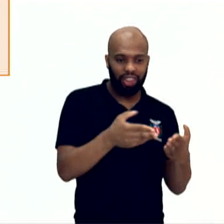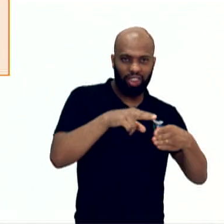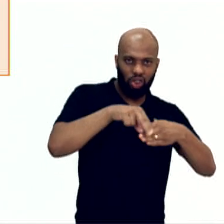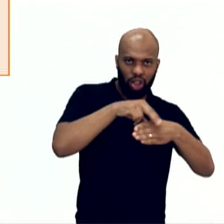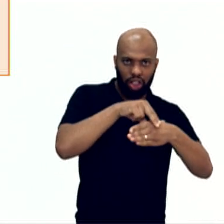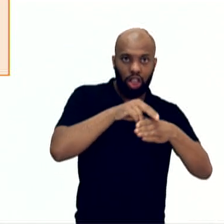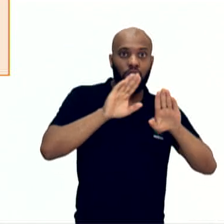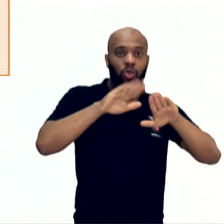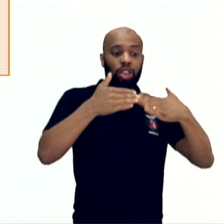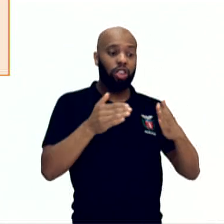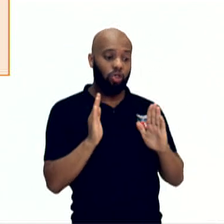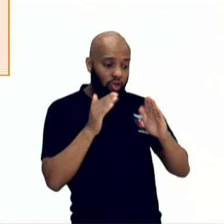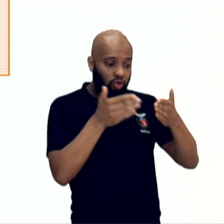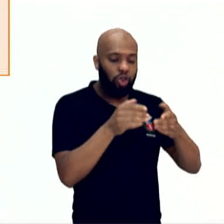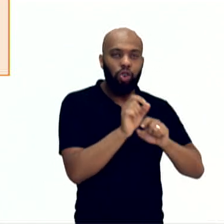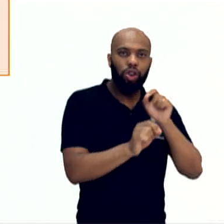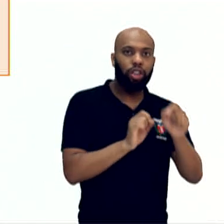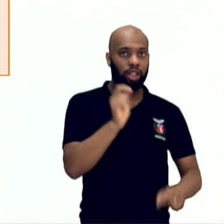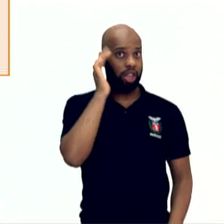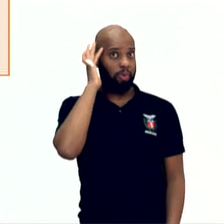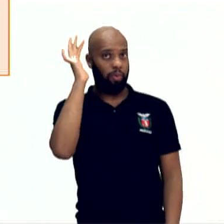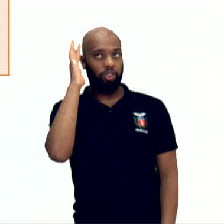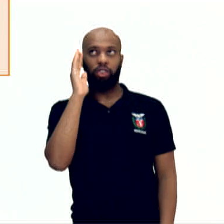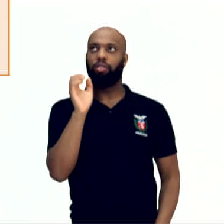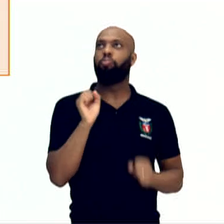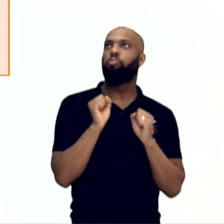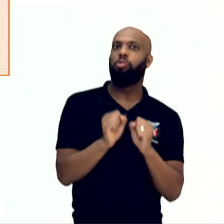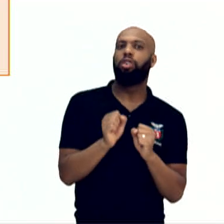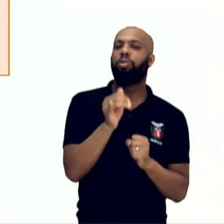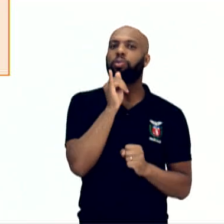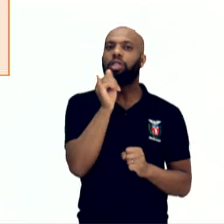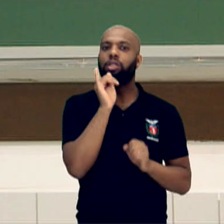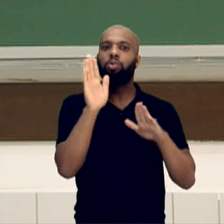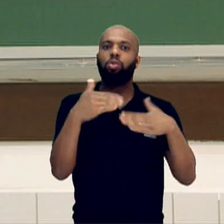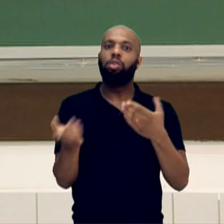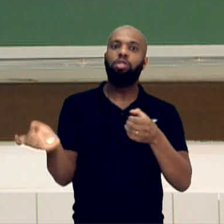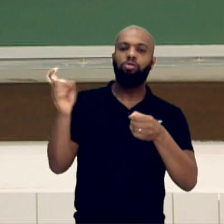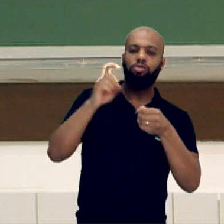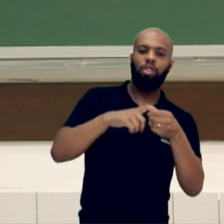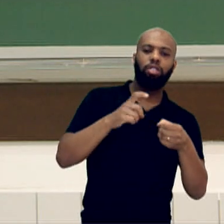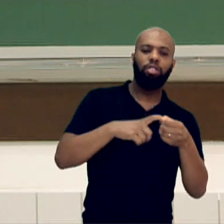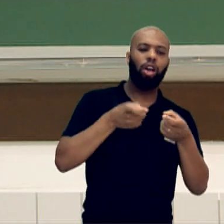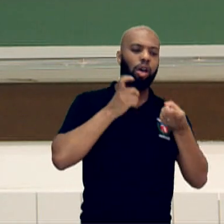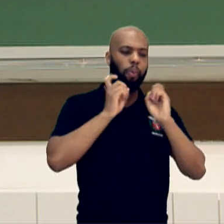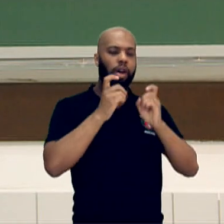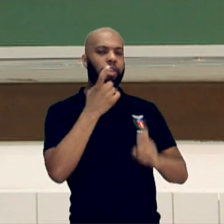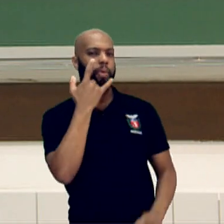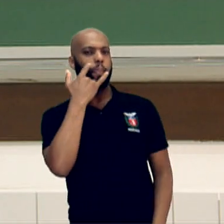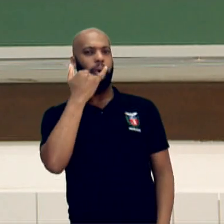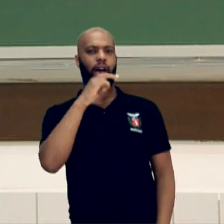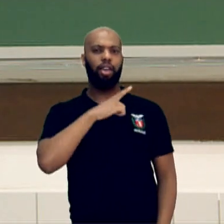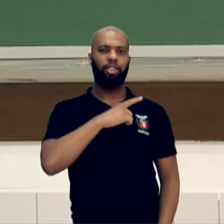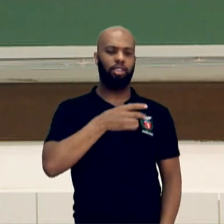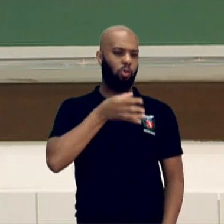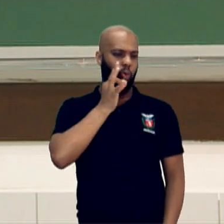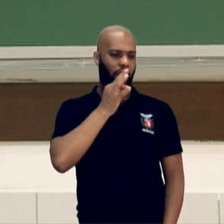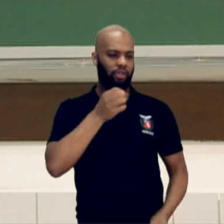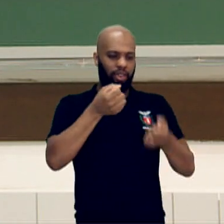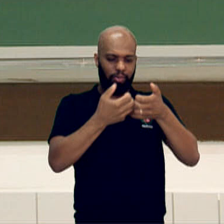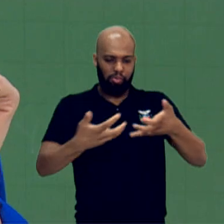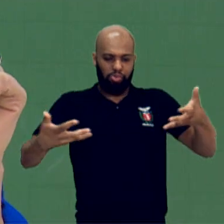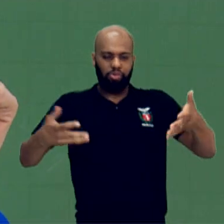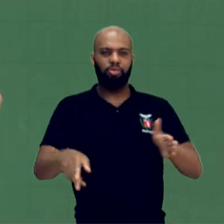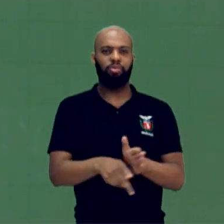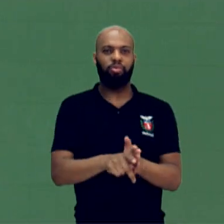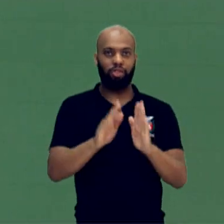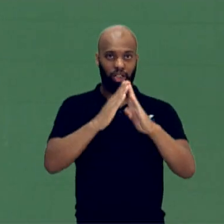o público-alvo, vamos imaginar assim, que vai ser quando voltar uma reunião de pais e vai ter um café literário na escola. Podemos pensar